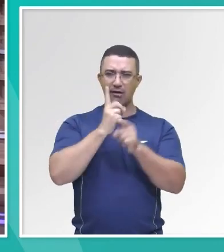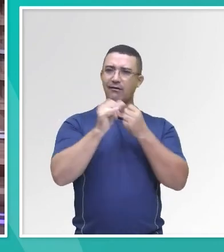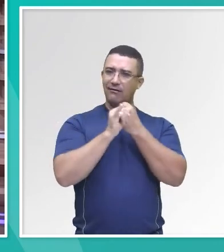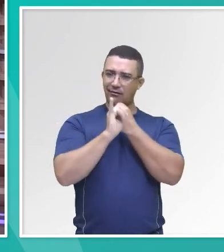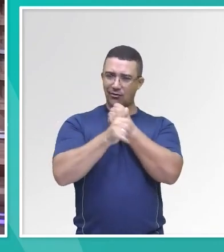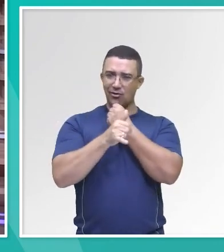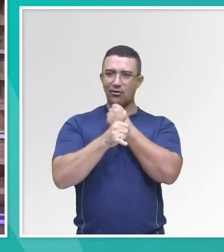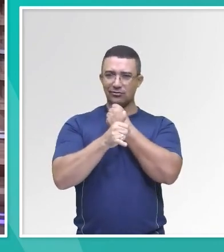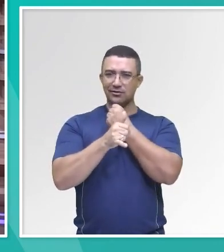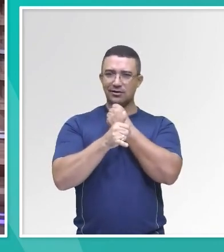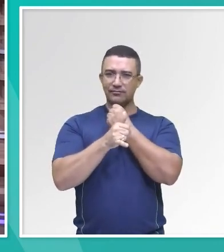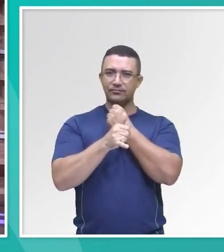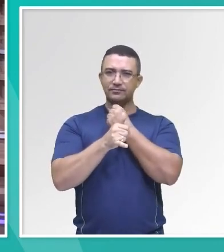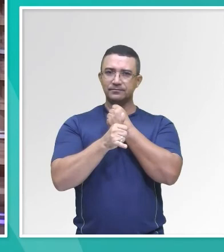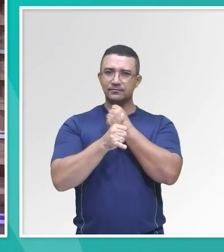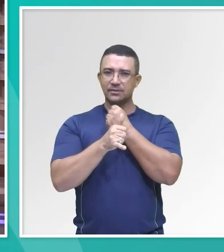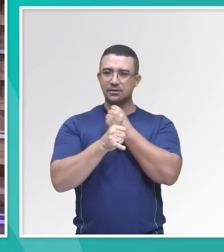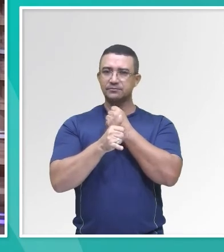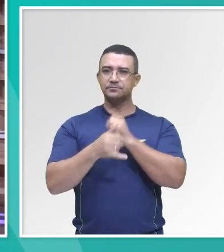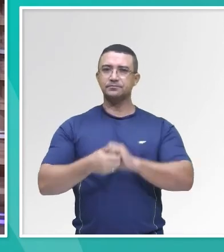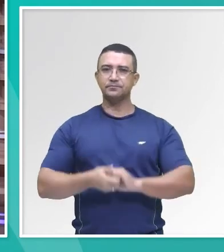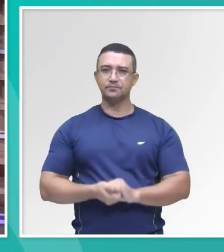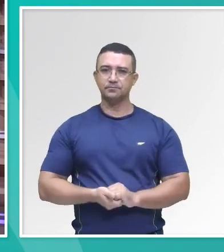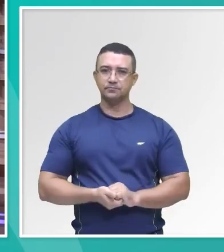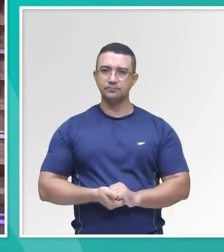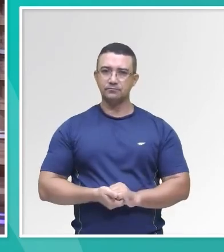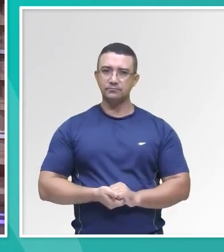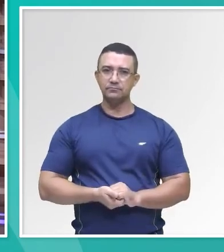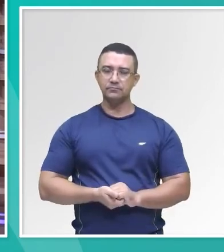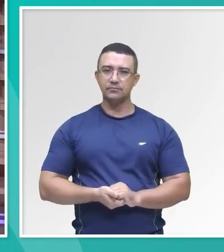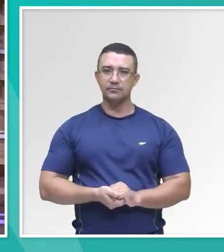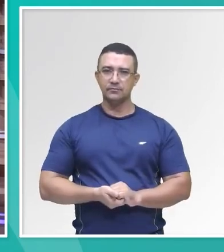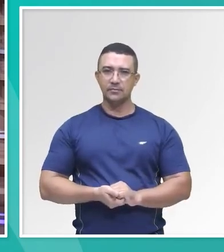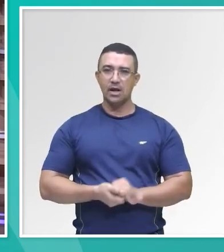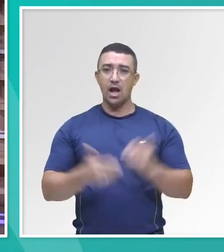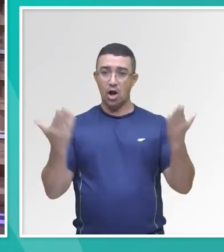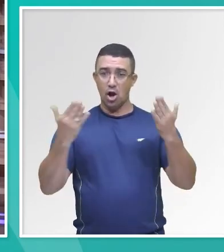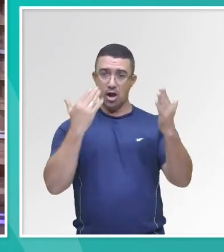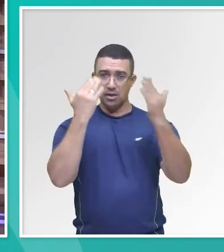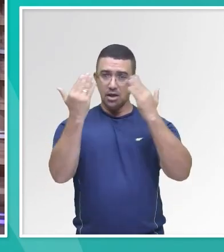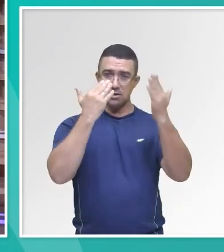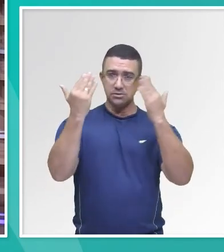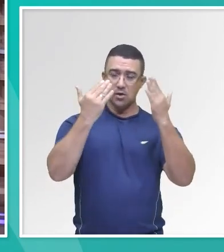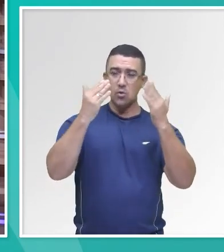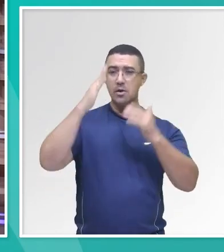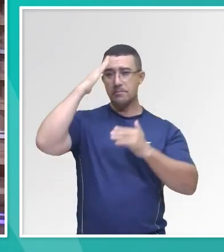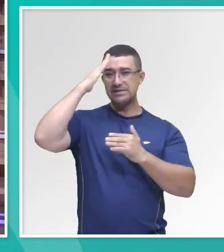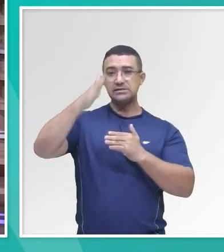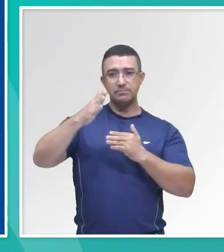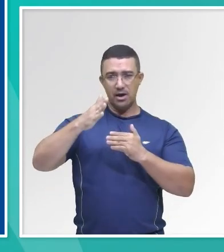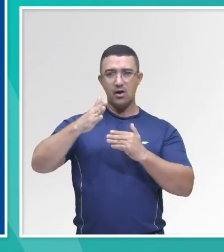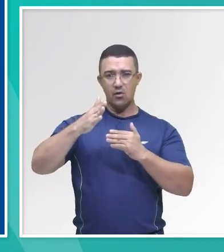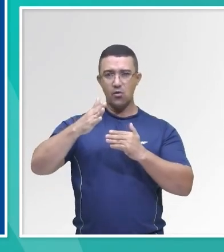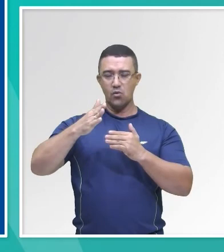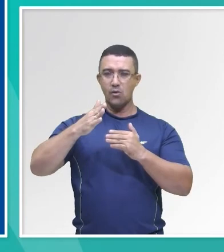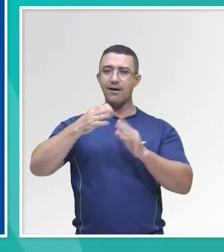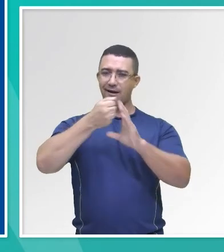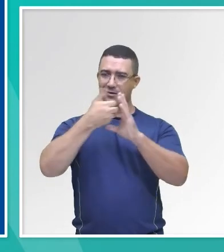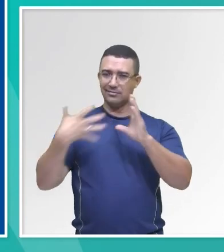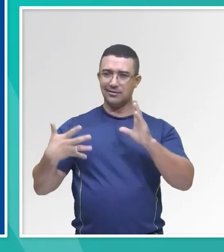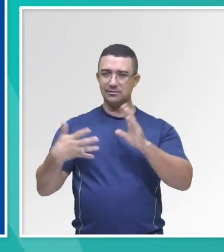muitas crônicas nesses meios. Ok? Vamos então analisar agora as principais características da crônica. Olha